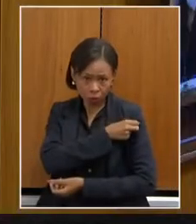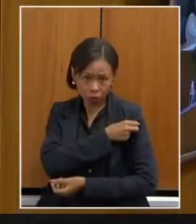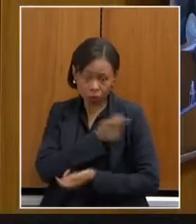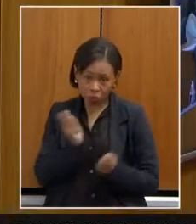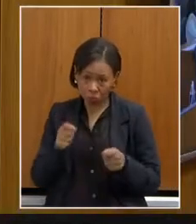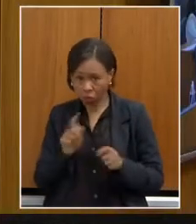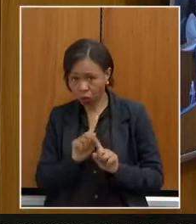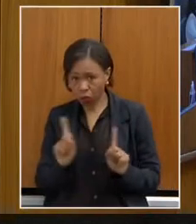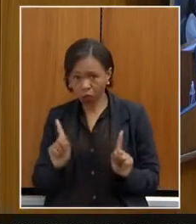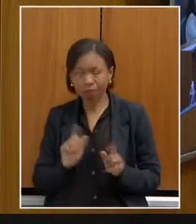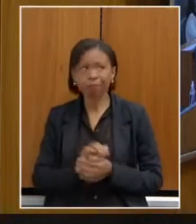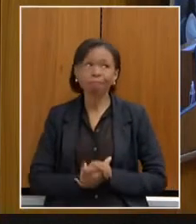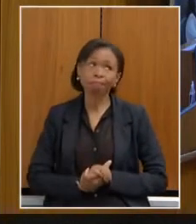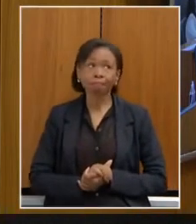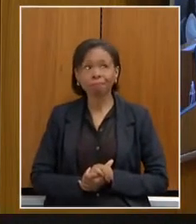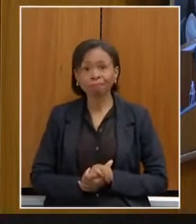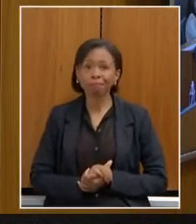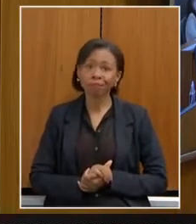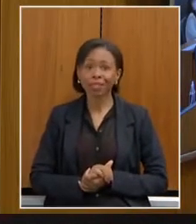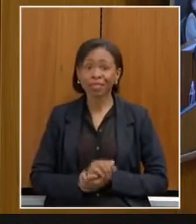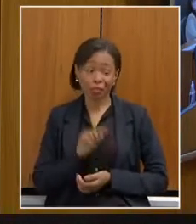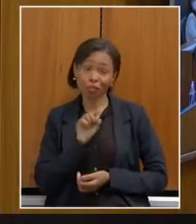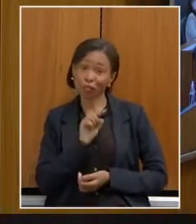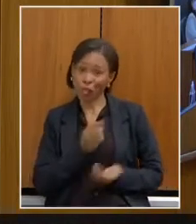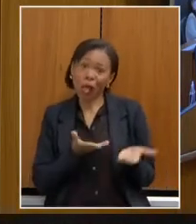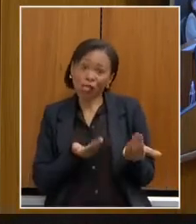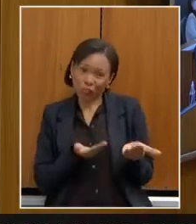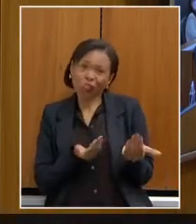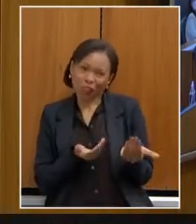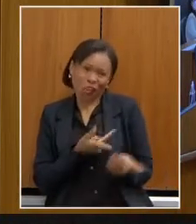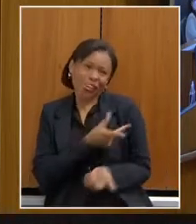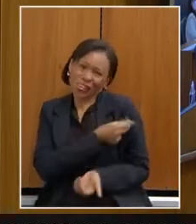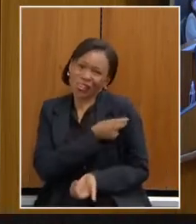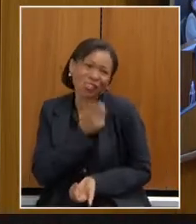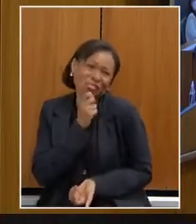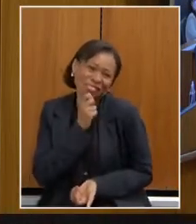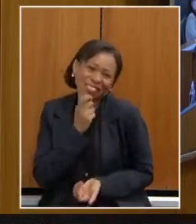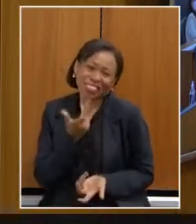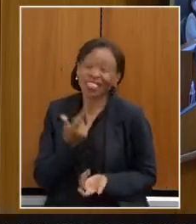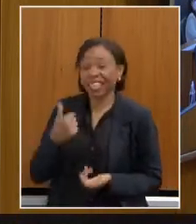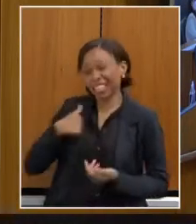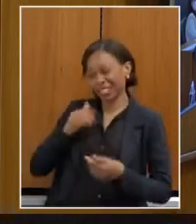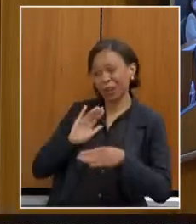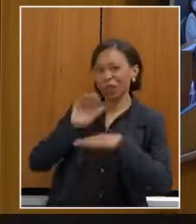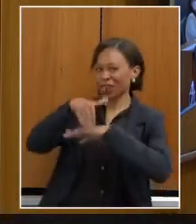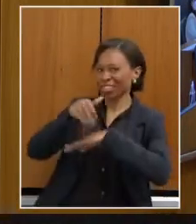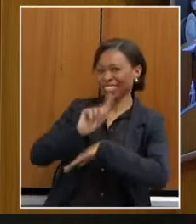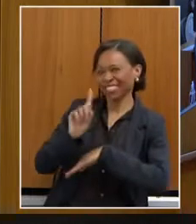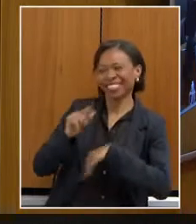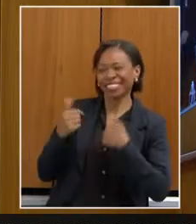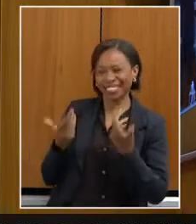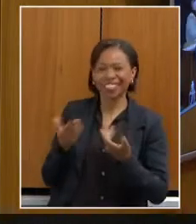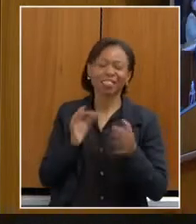Presidente, isso é novo, né? Isso é bom. Se não foi vacinado é porque é novo. E porque não furei a fila. Isso, tem isso.